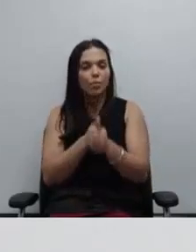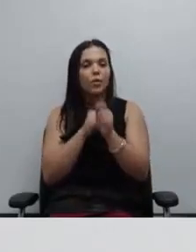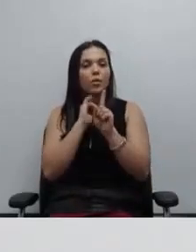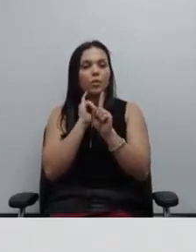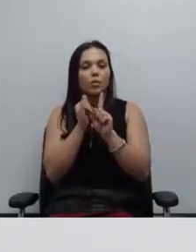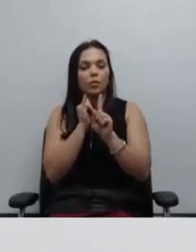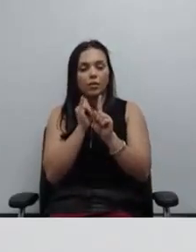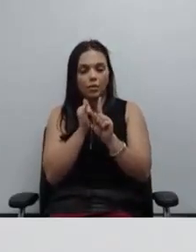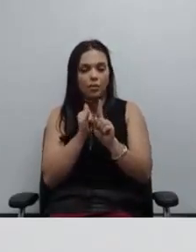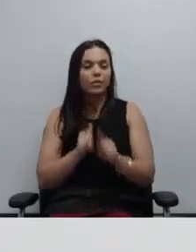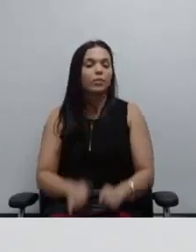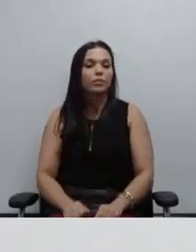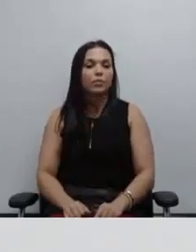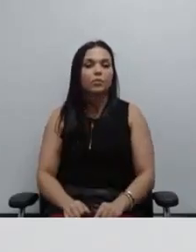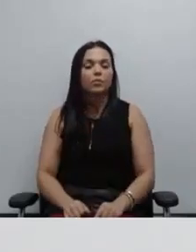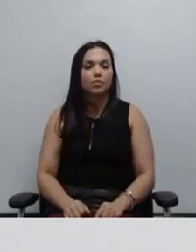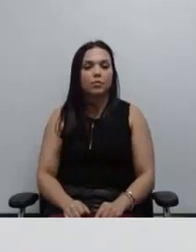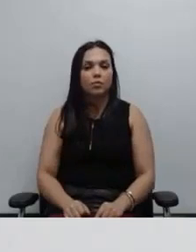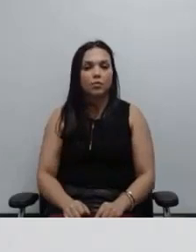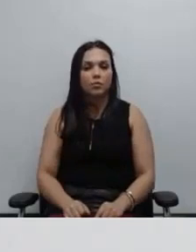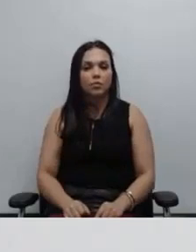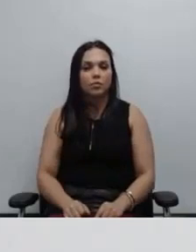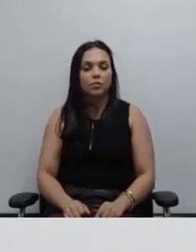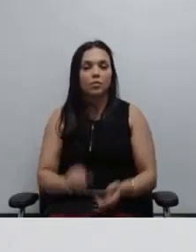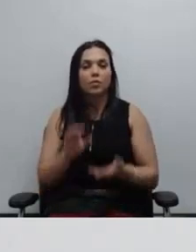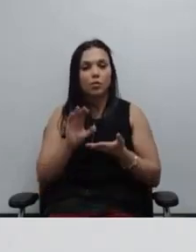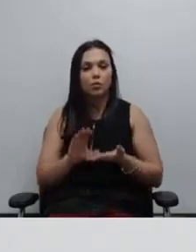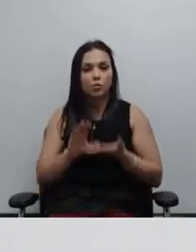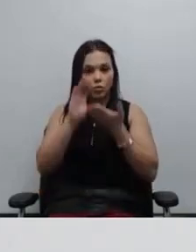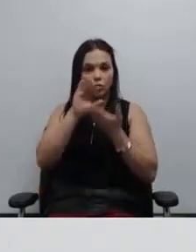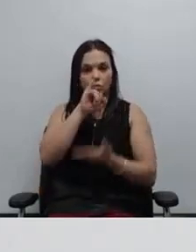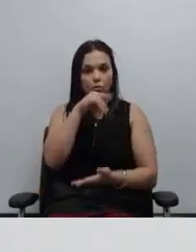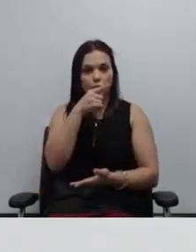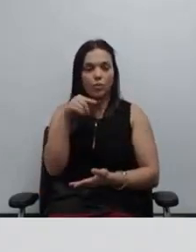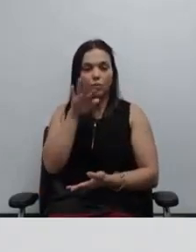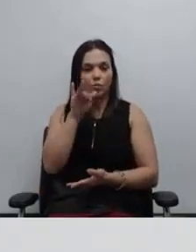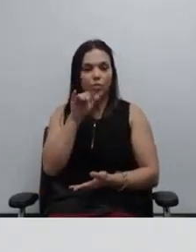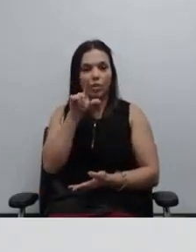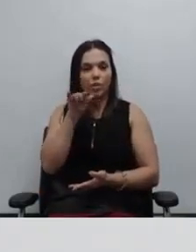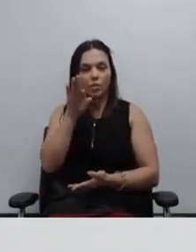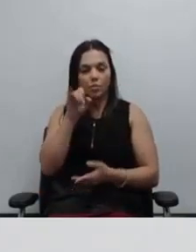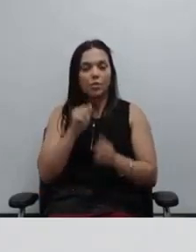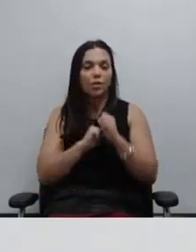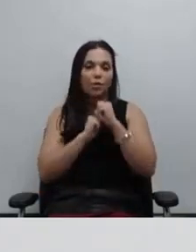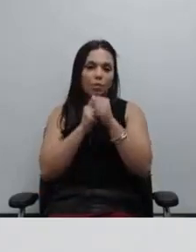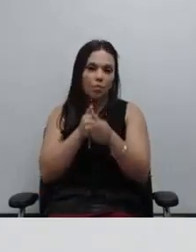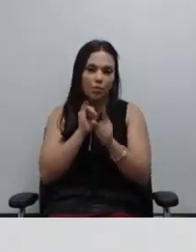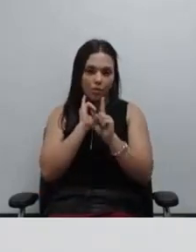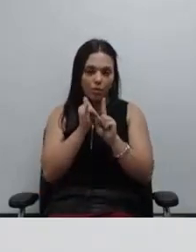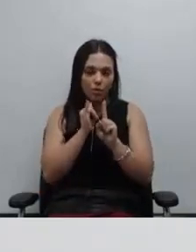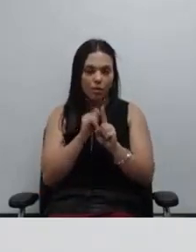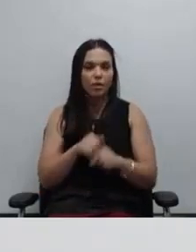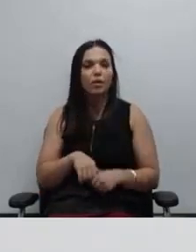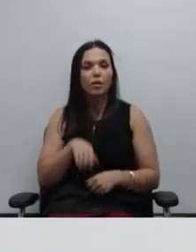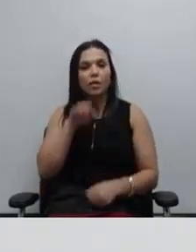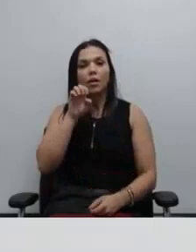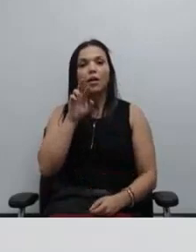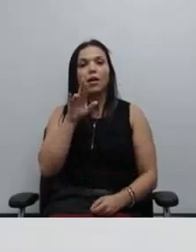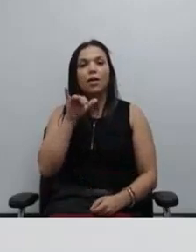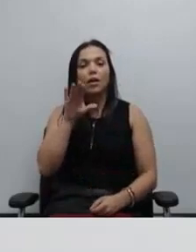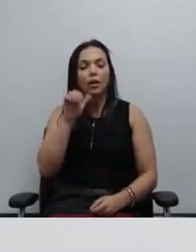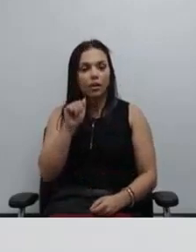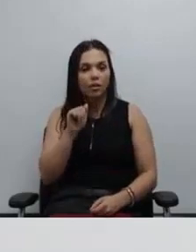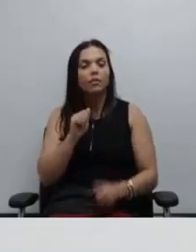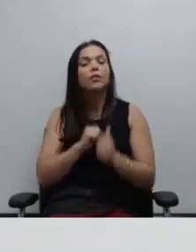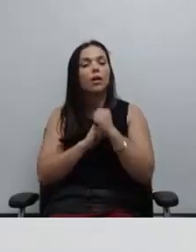Com o relator, senhora presidente. Excelentíssimo conselheiro João Felipe. Com o relator, excelência. Excelentíssima conselheira Érica Leone.